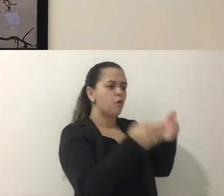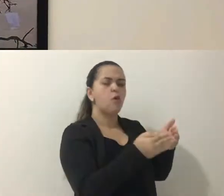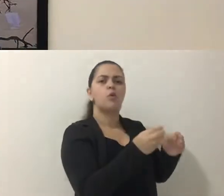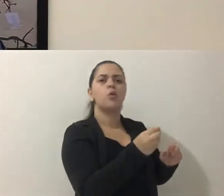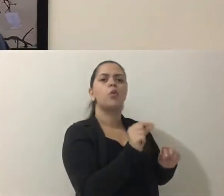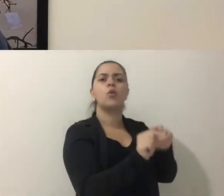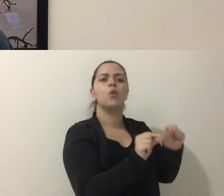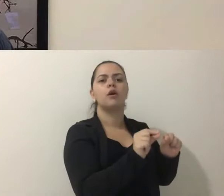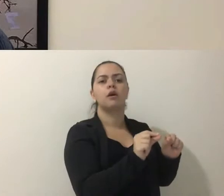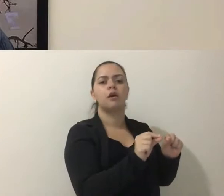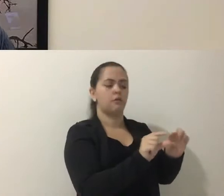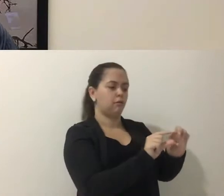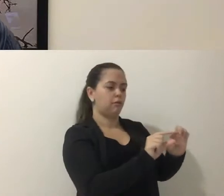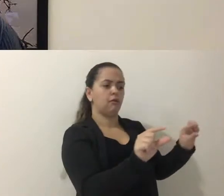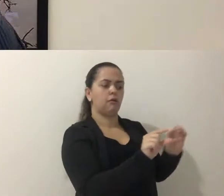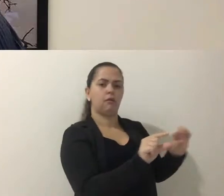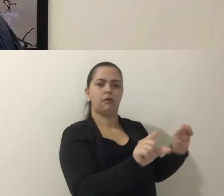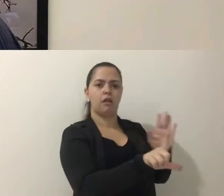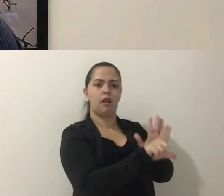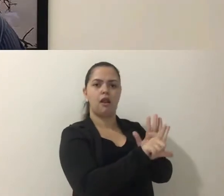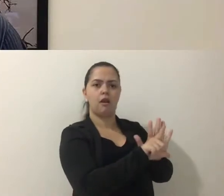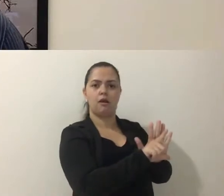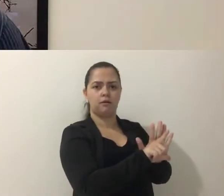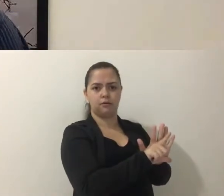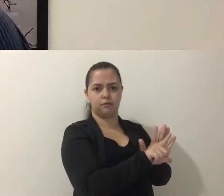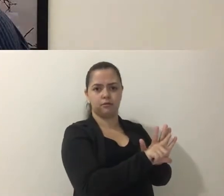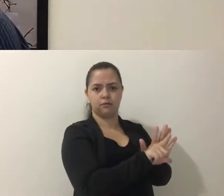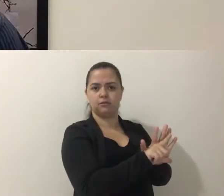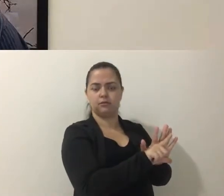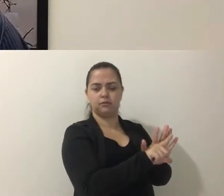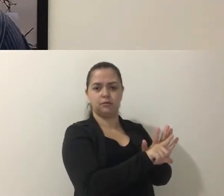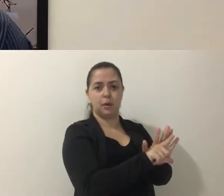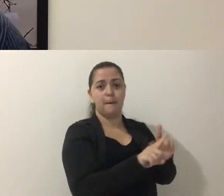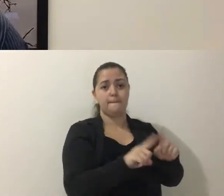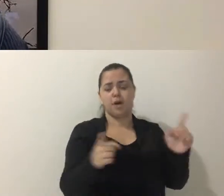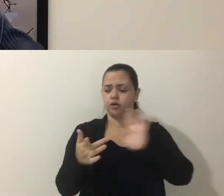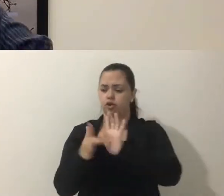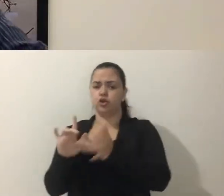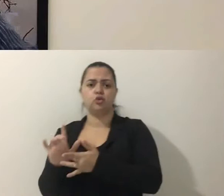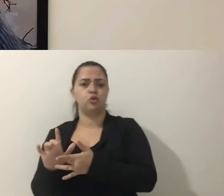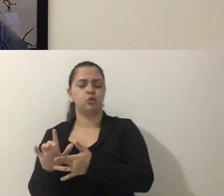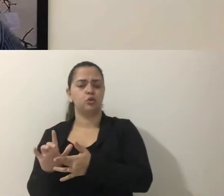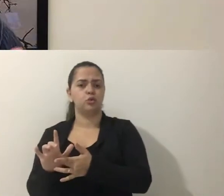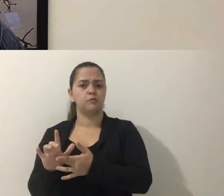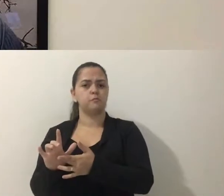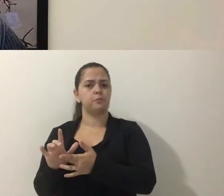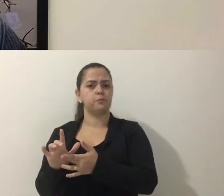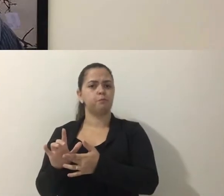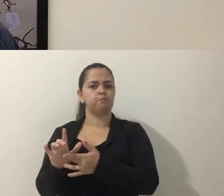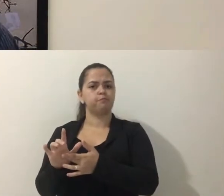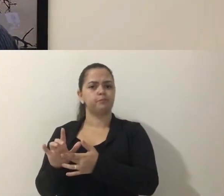focando apenas a questão da literalidade da lei, da letra da lei, e Jesus ele faz